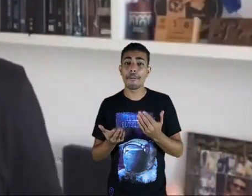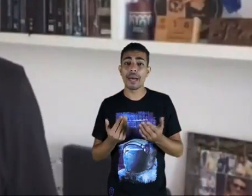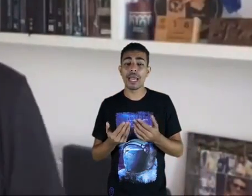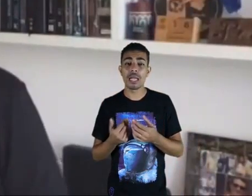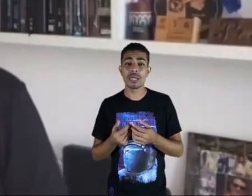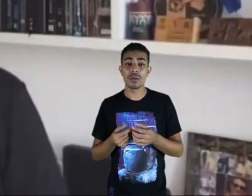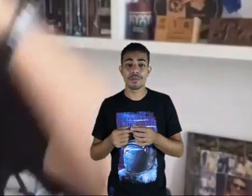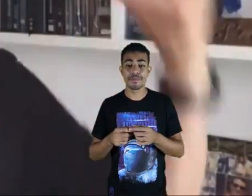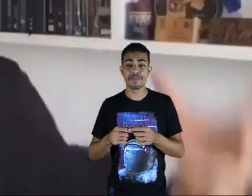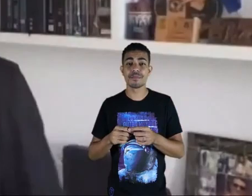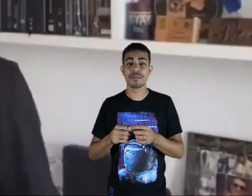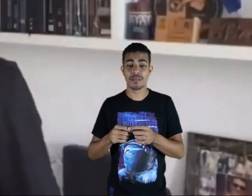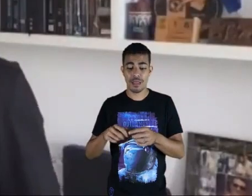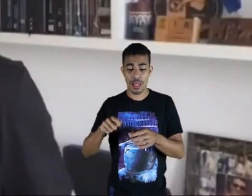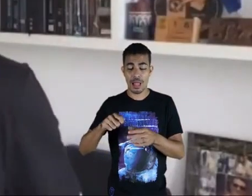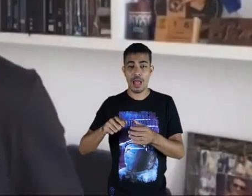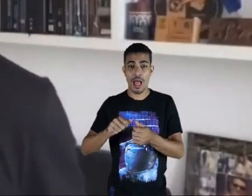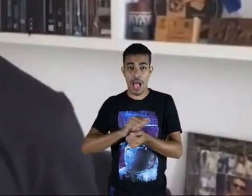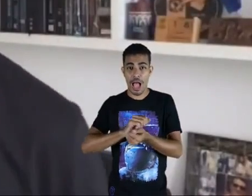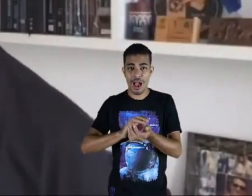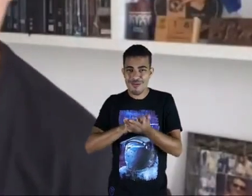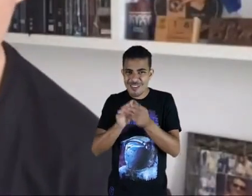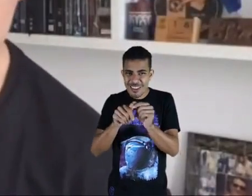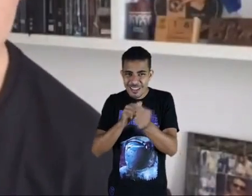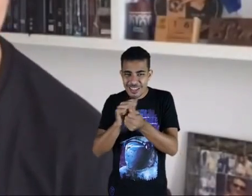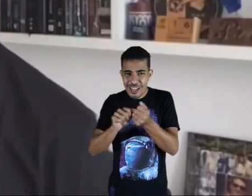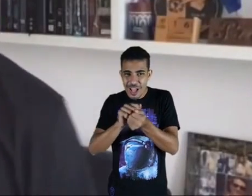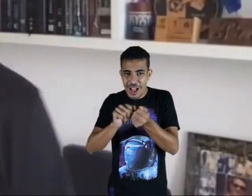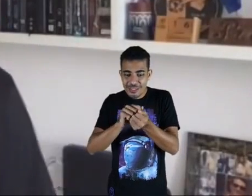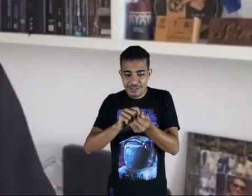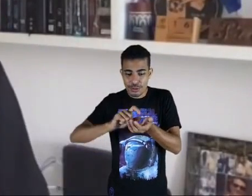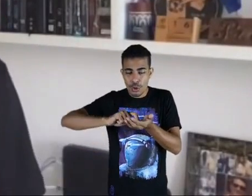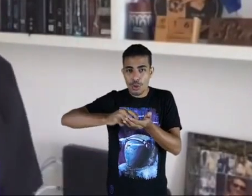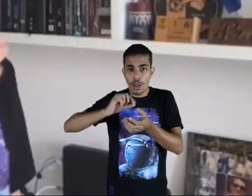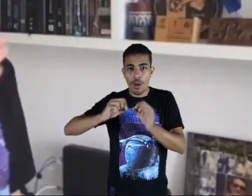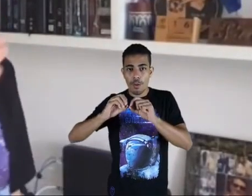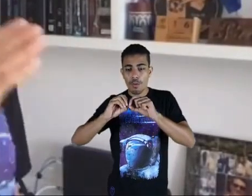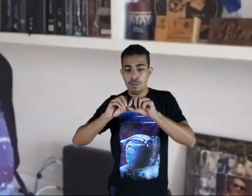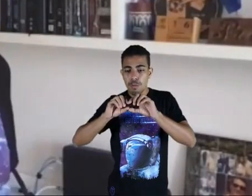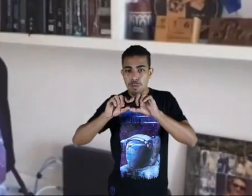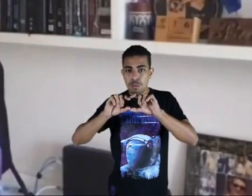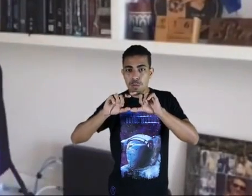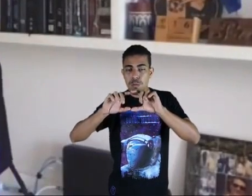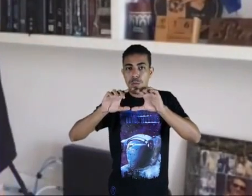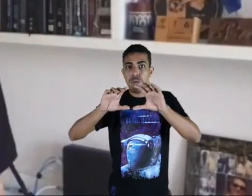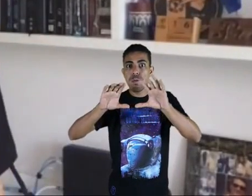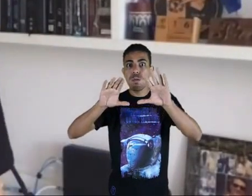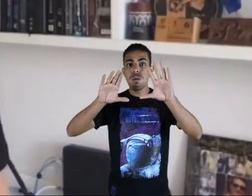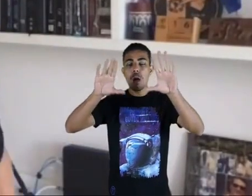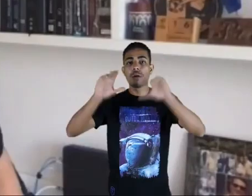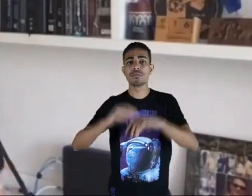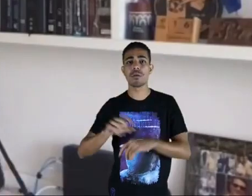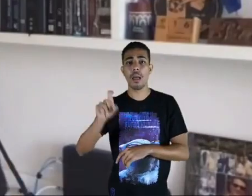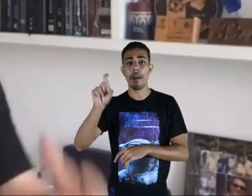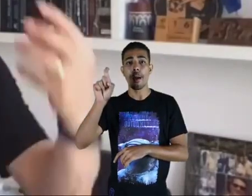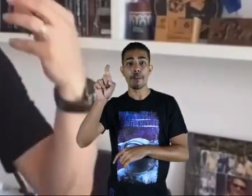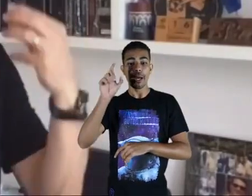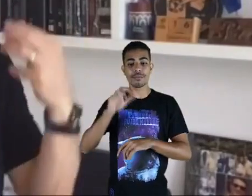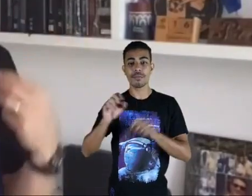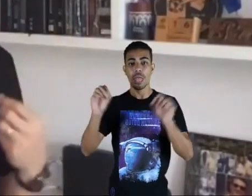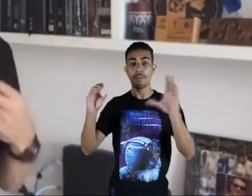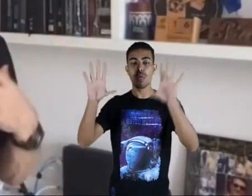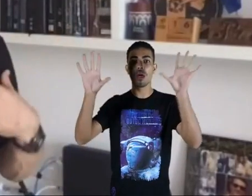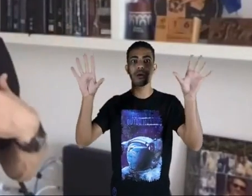sabão que desapareceu. As coisas boas desse mundo, elas existem no momento e desaparecem.